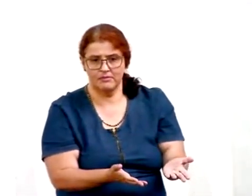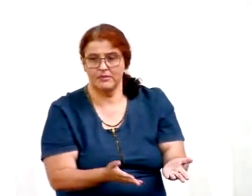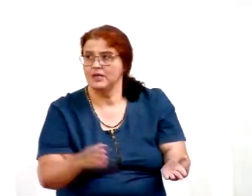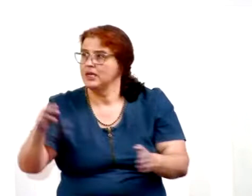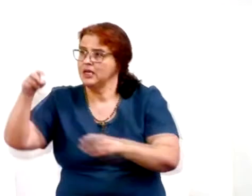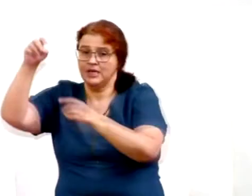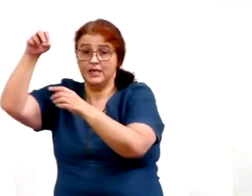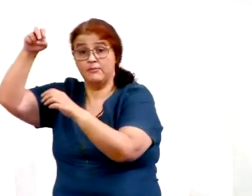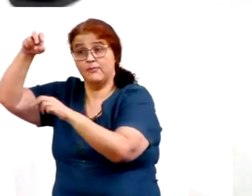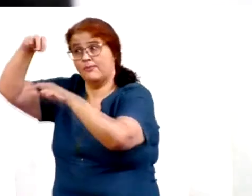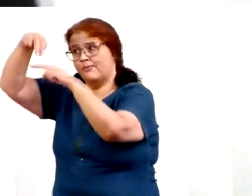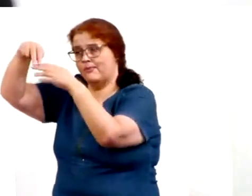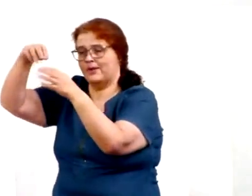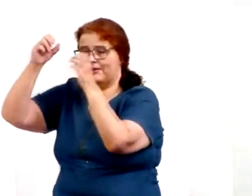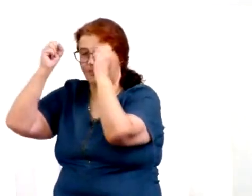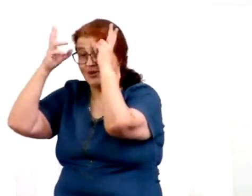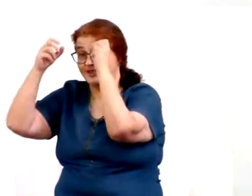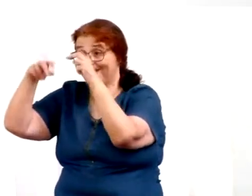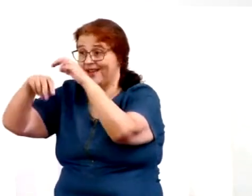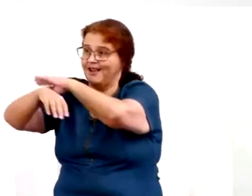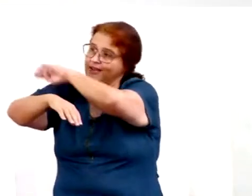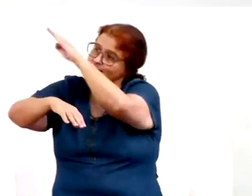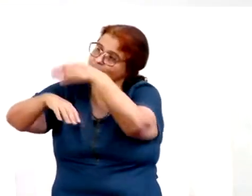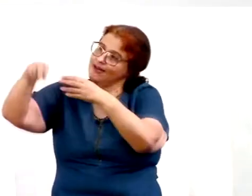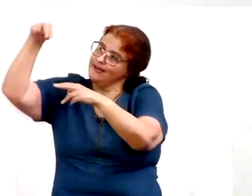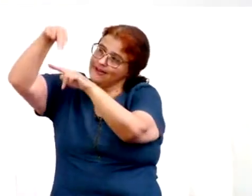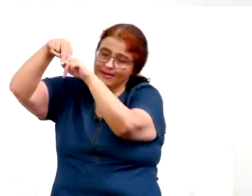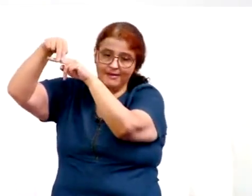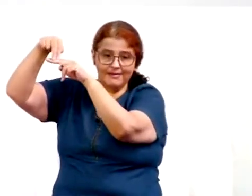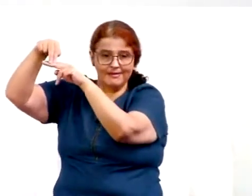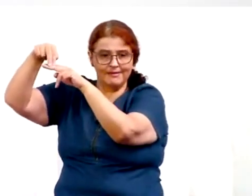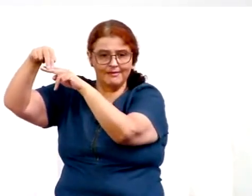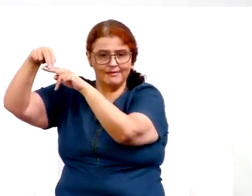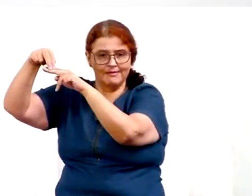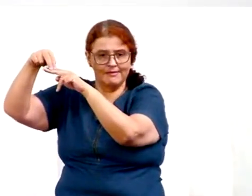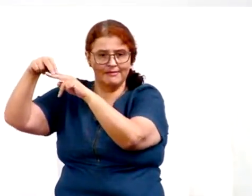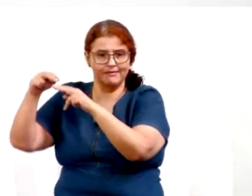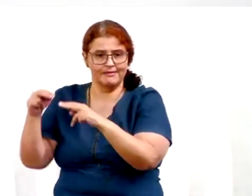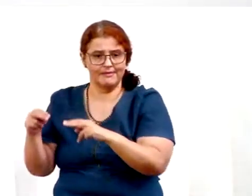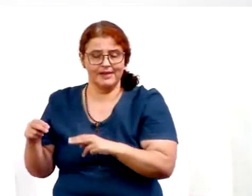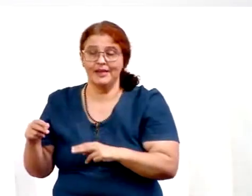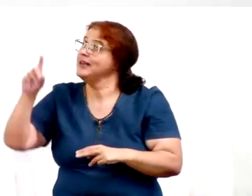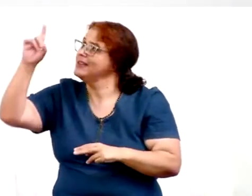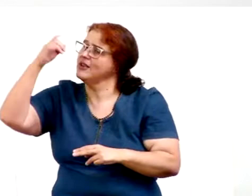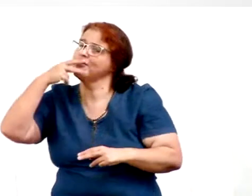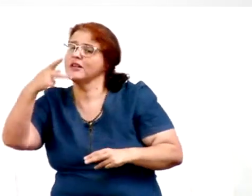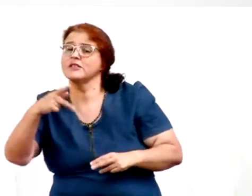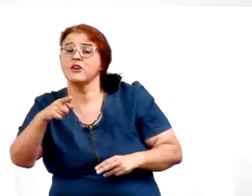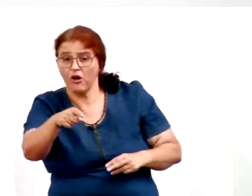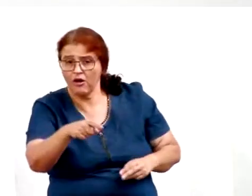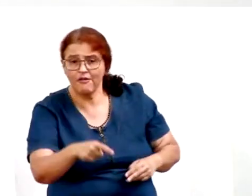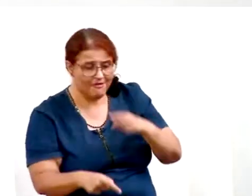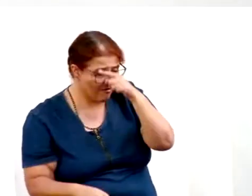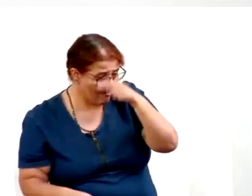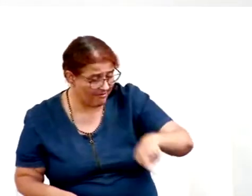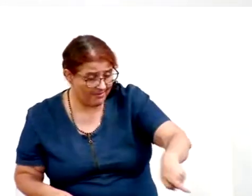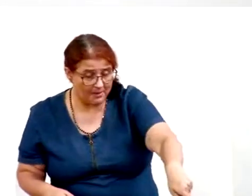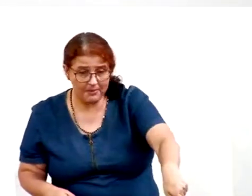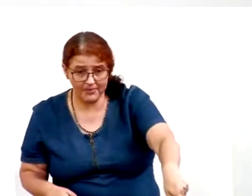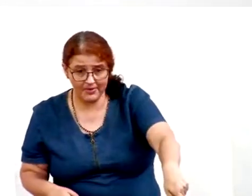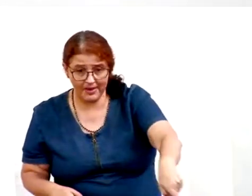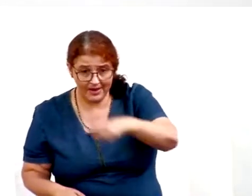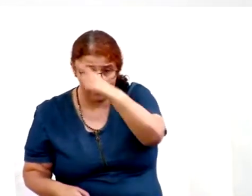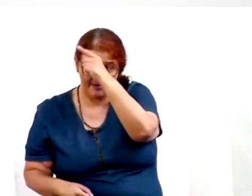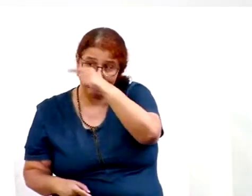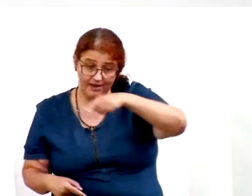rejeitaram a provisão de Deus para se alimentar e para beber em outros lugares, a parte de